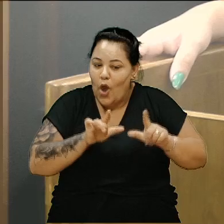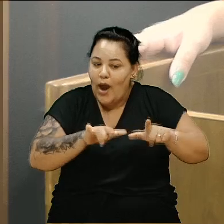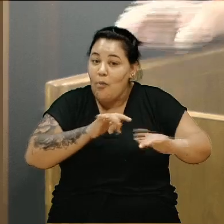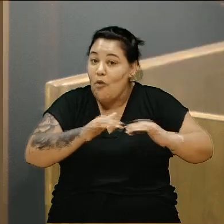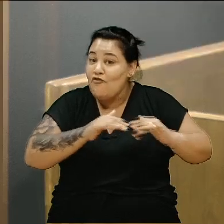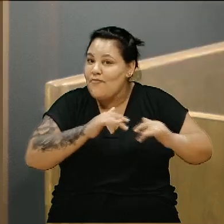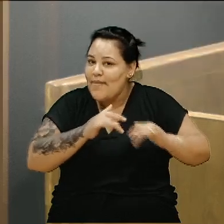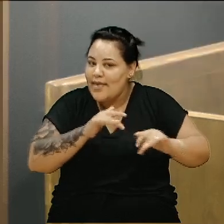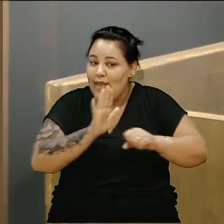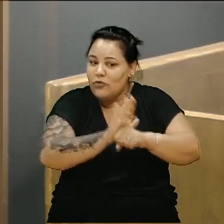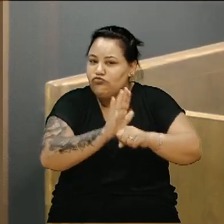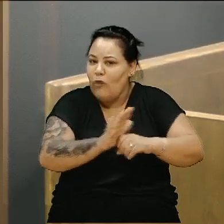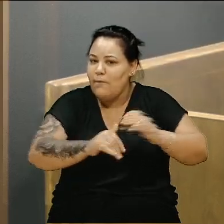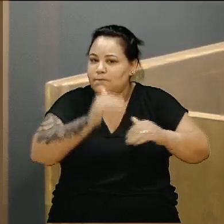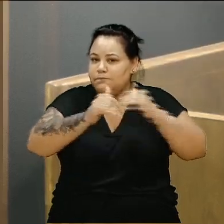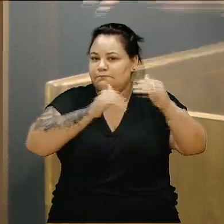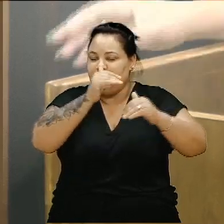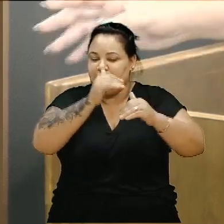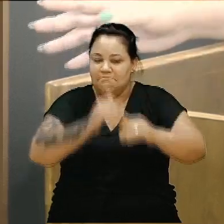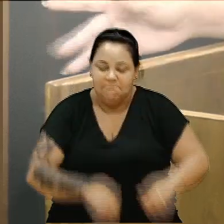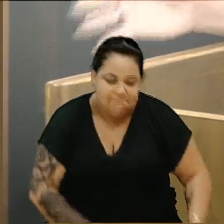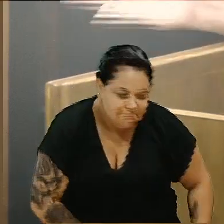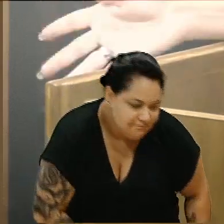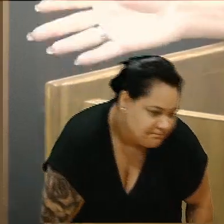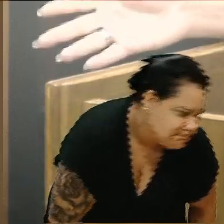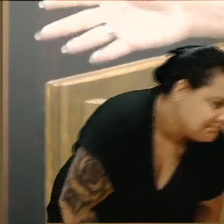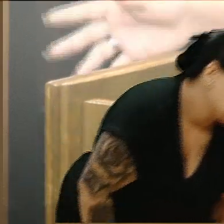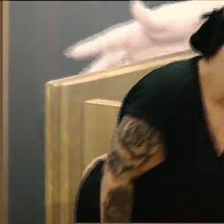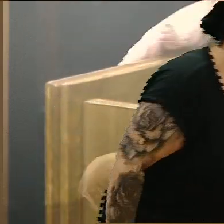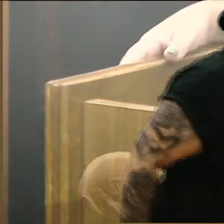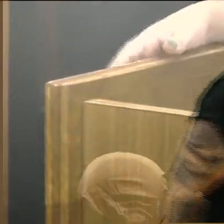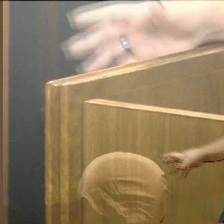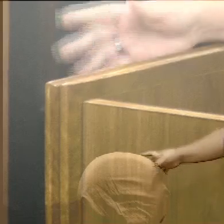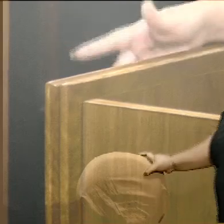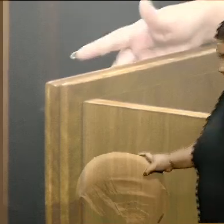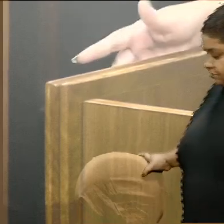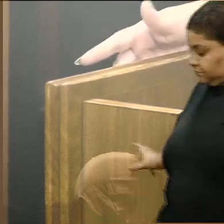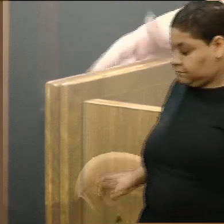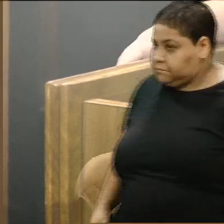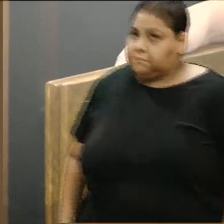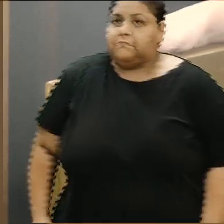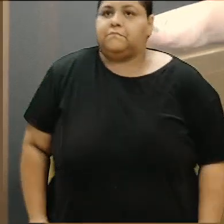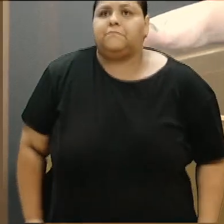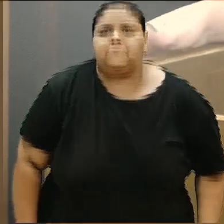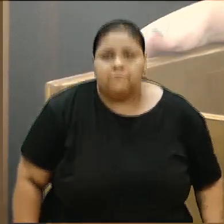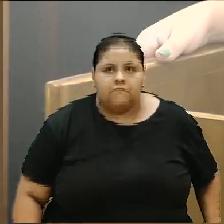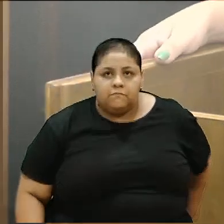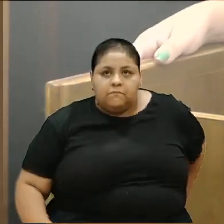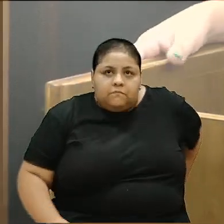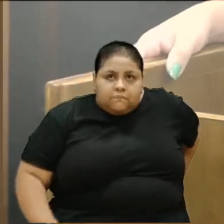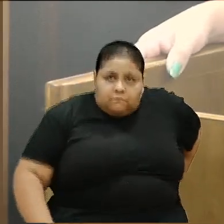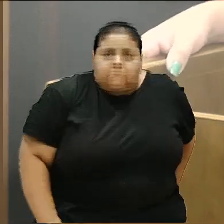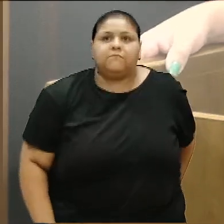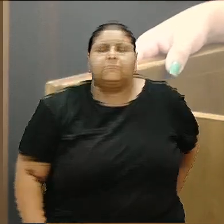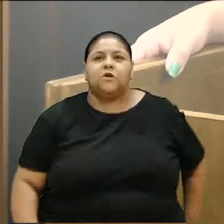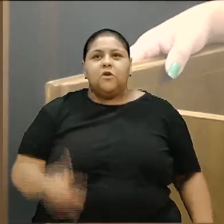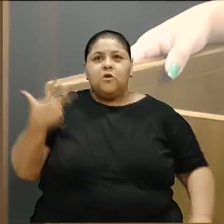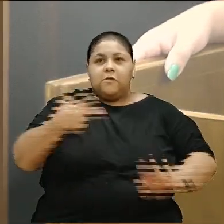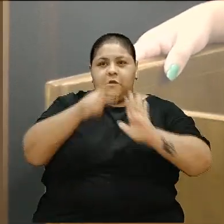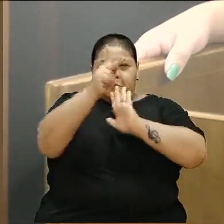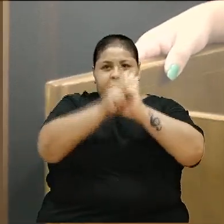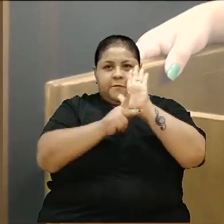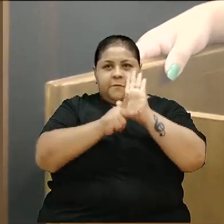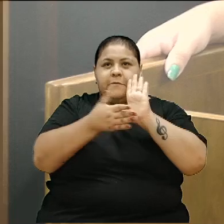melhora nessa situação. E o terceiro projeto que a gente protocolou é a questão